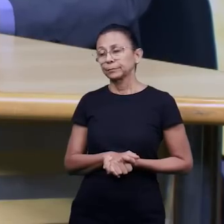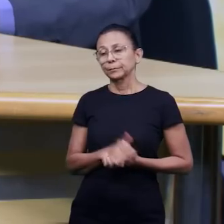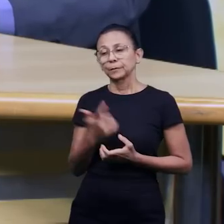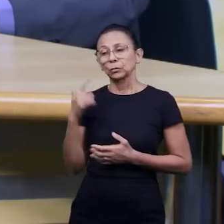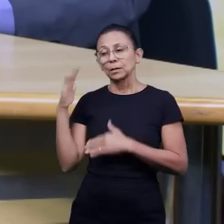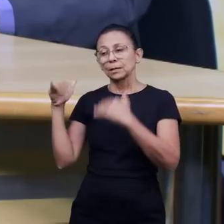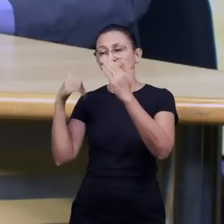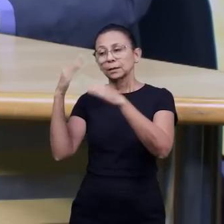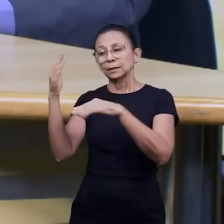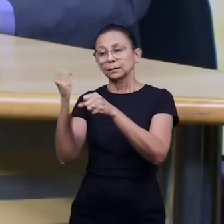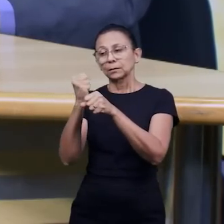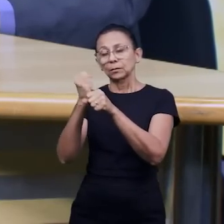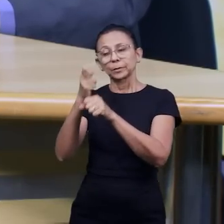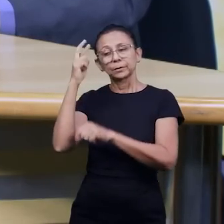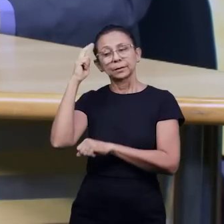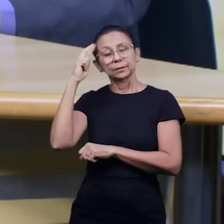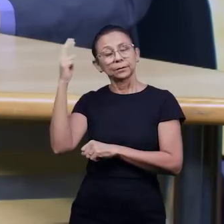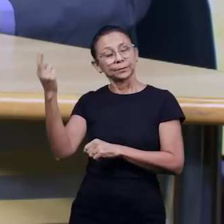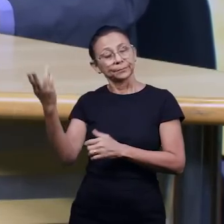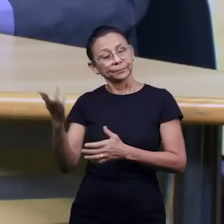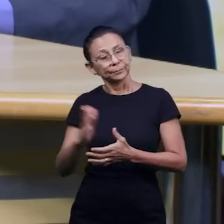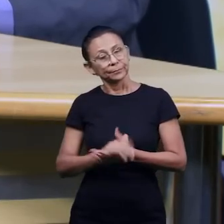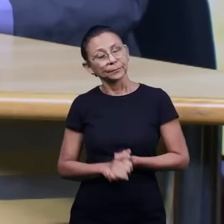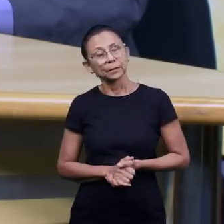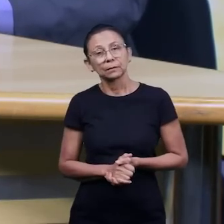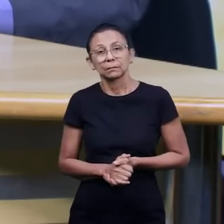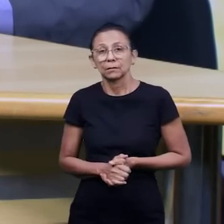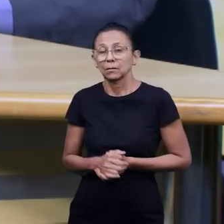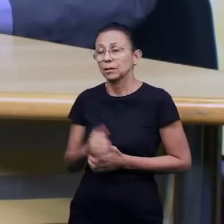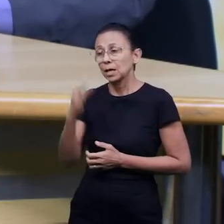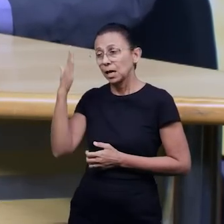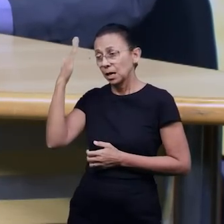época, todo mundo aí virou obreiro, o diácono e tal. E ela um